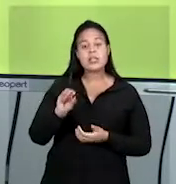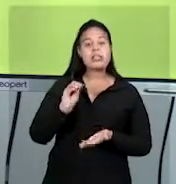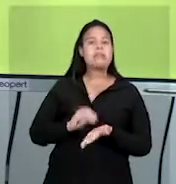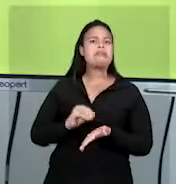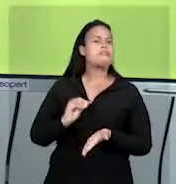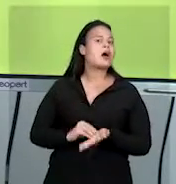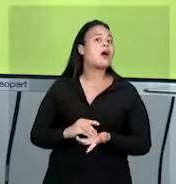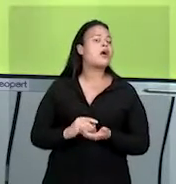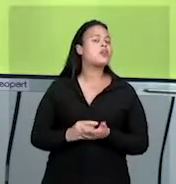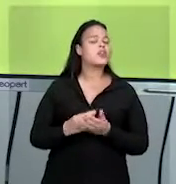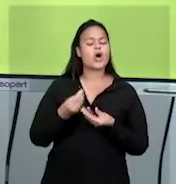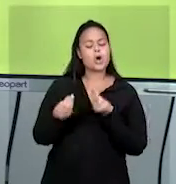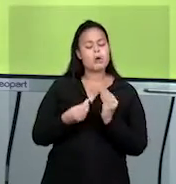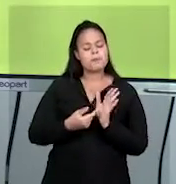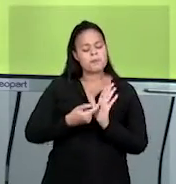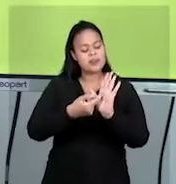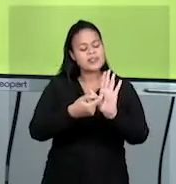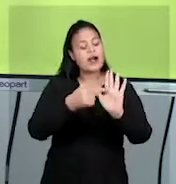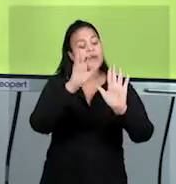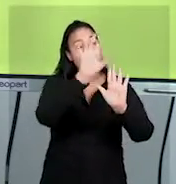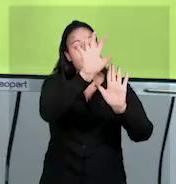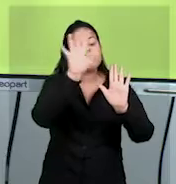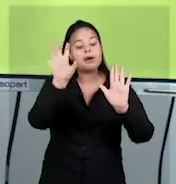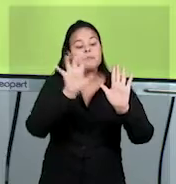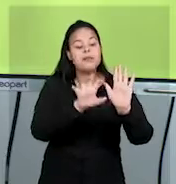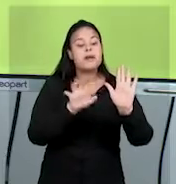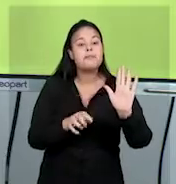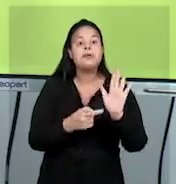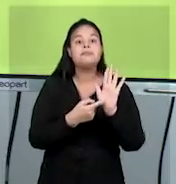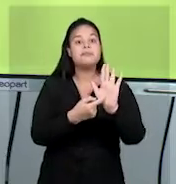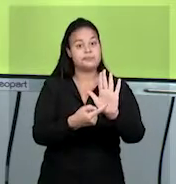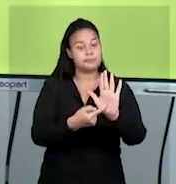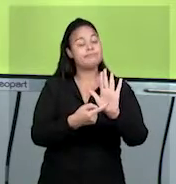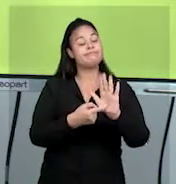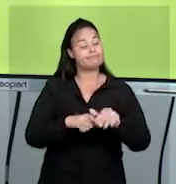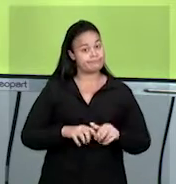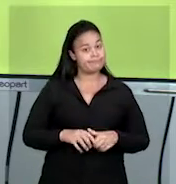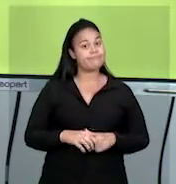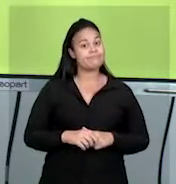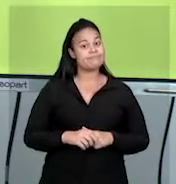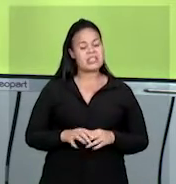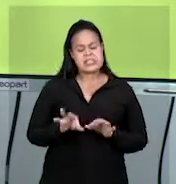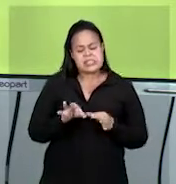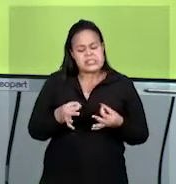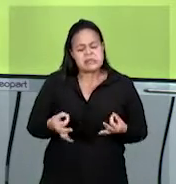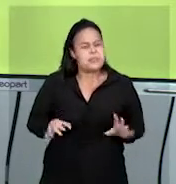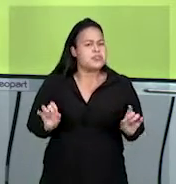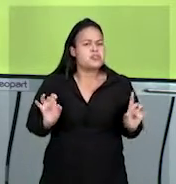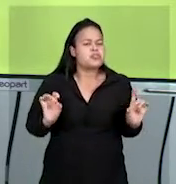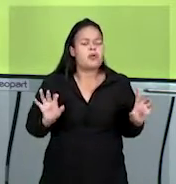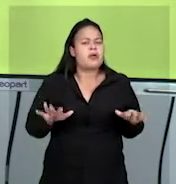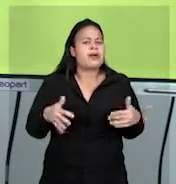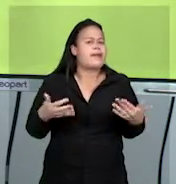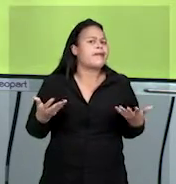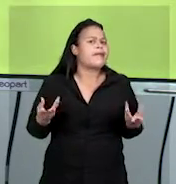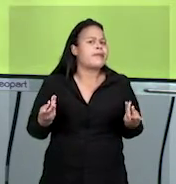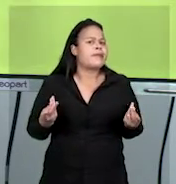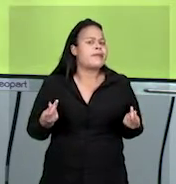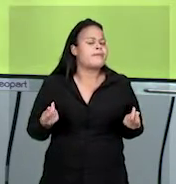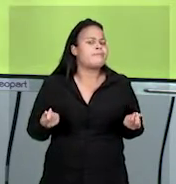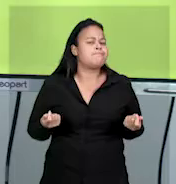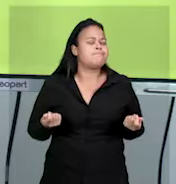de mostrar como que se lê um mapa, né? E os mapas, eles não são simplesmente